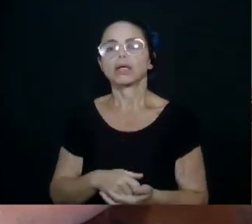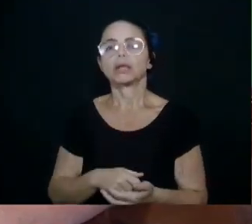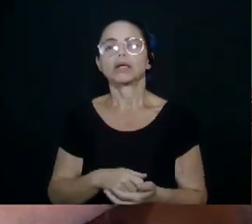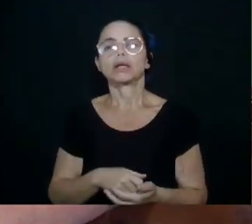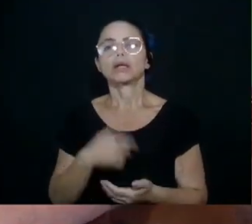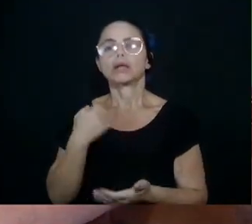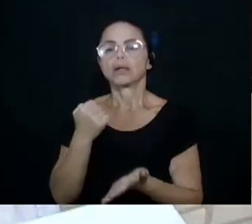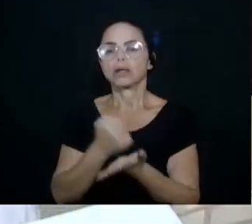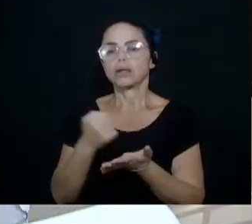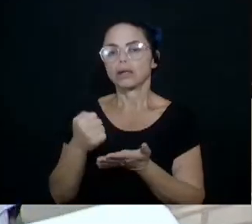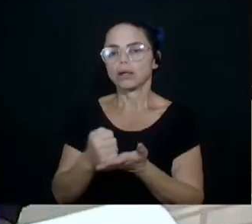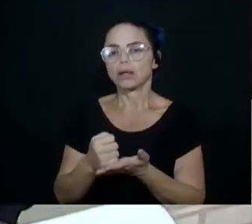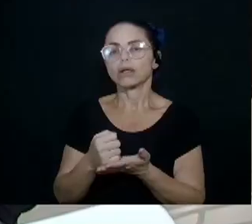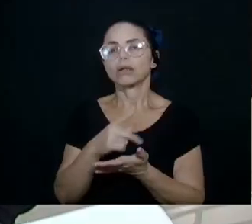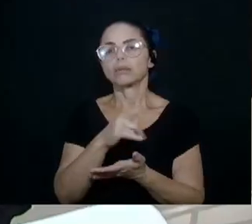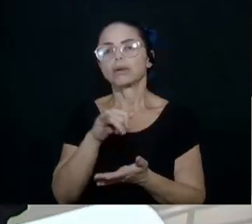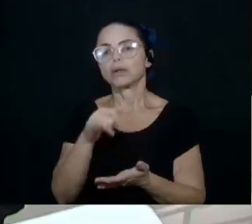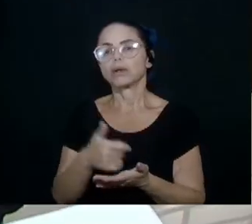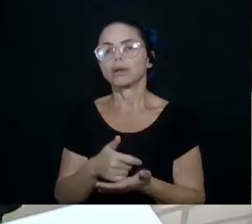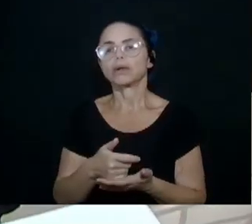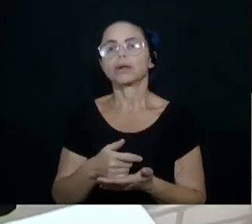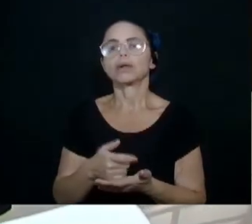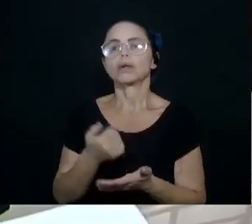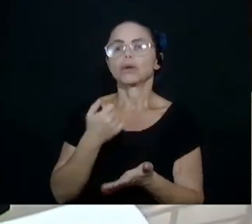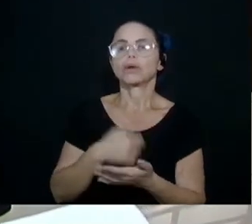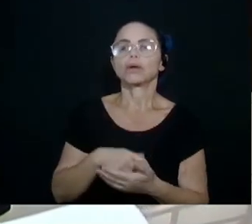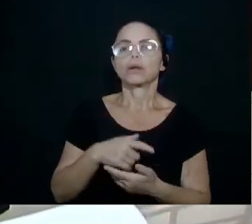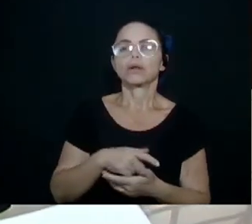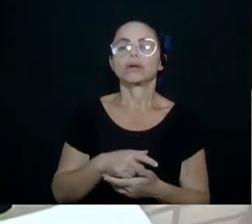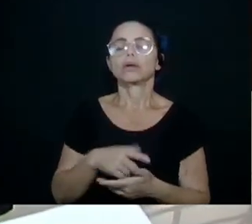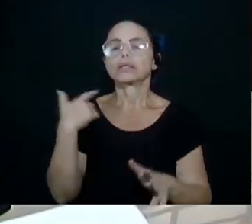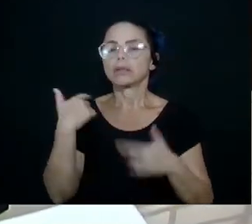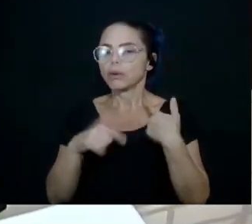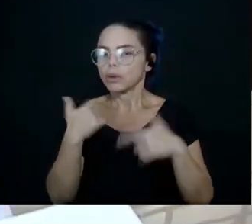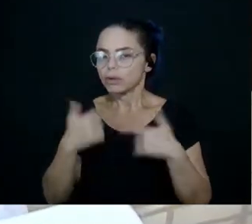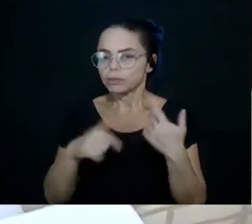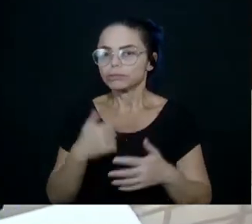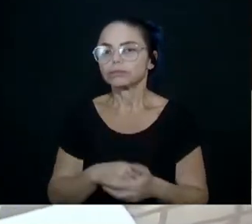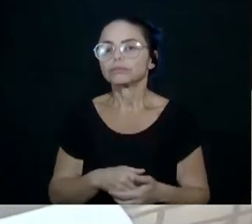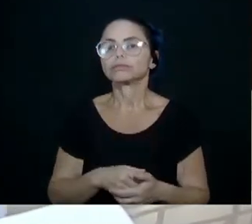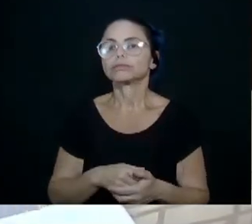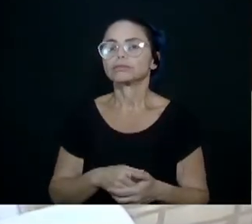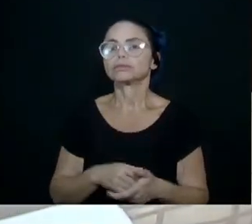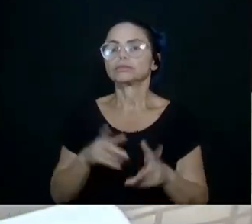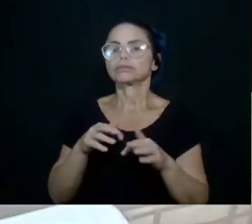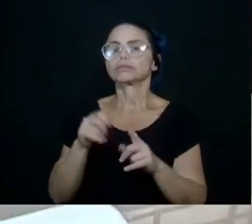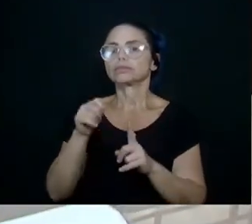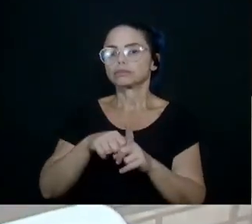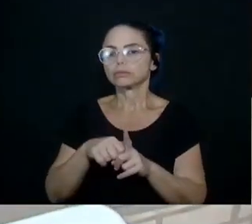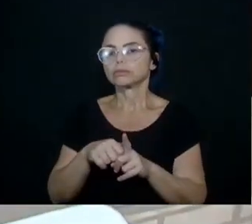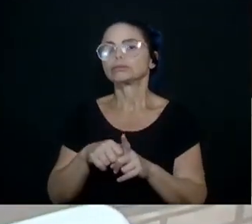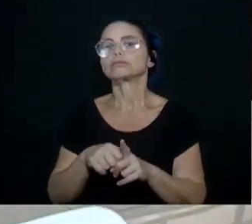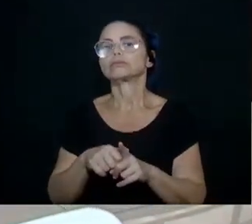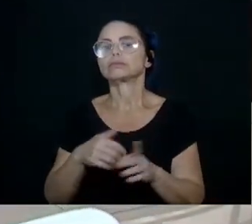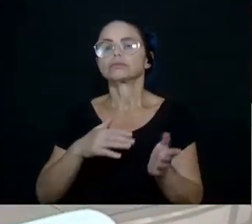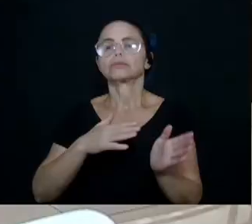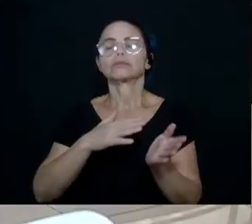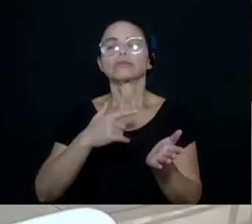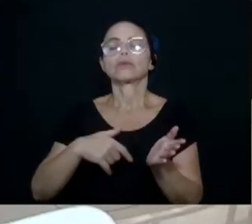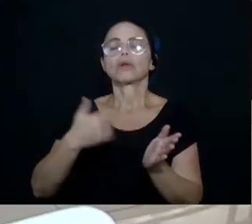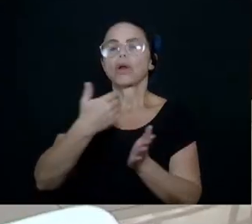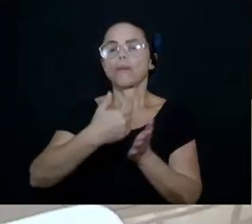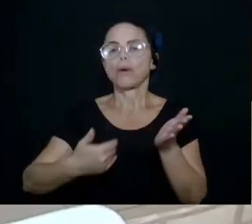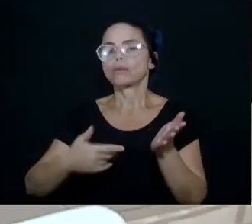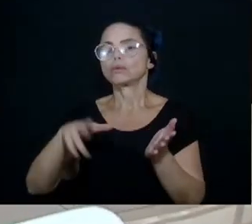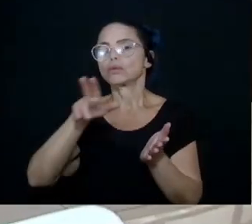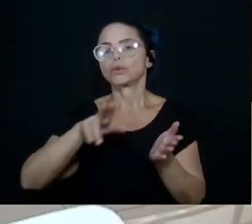de PJ onde eles fazem a prestação de serviços e aí no final do mês prestam contas com a utilização